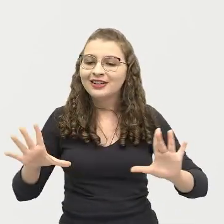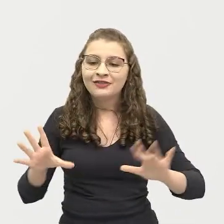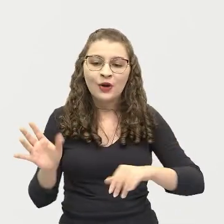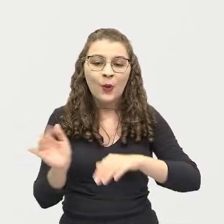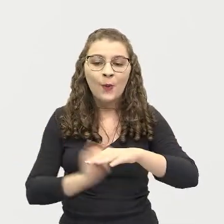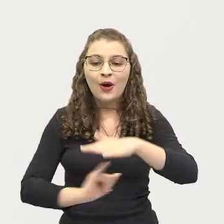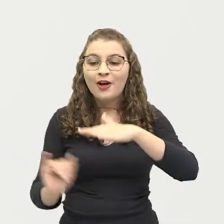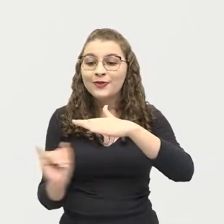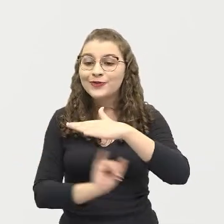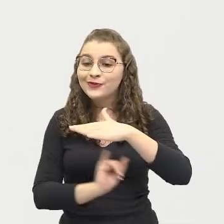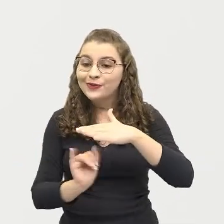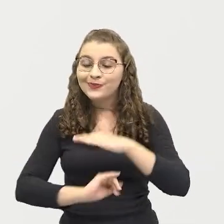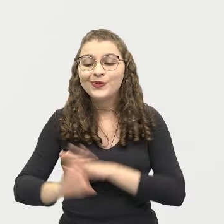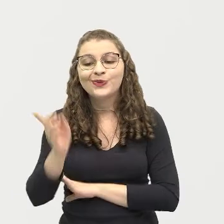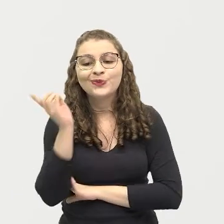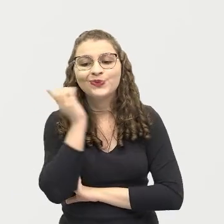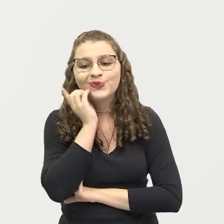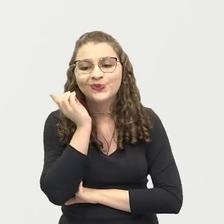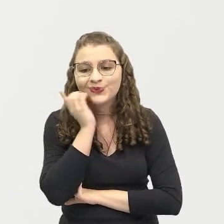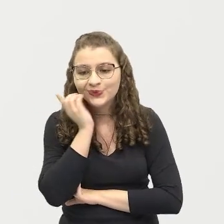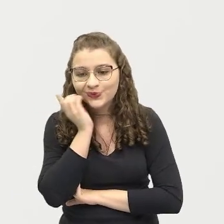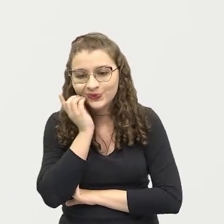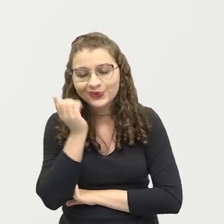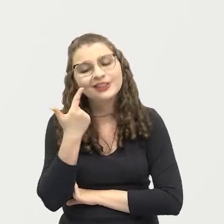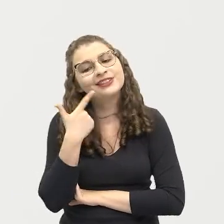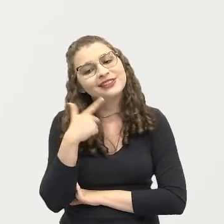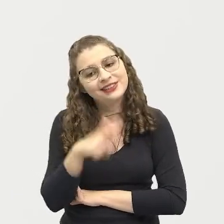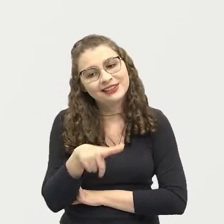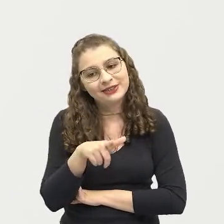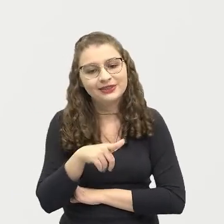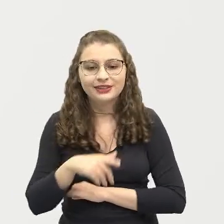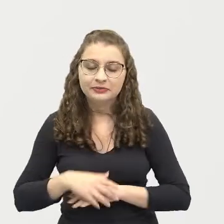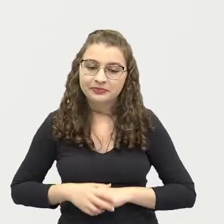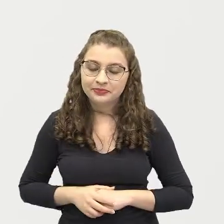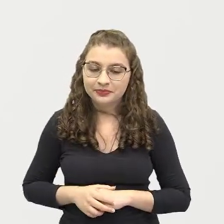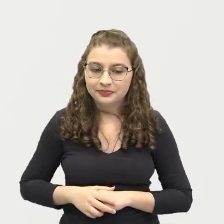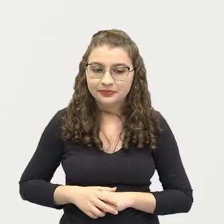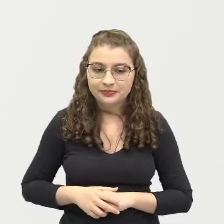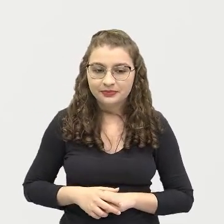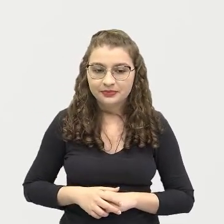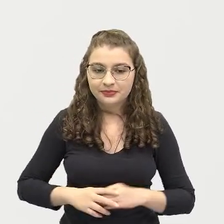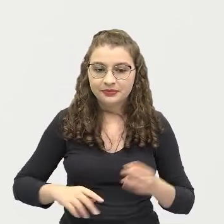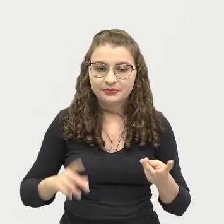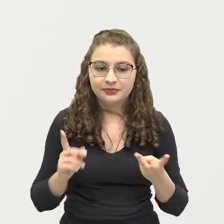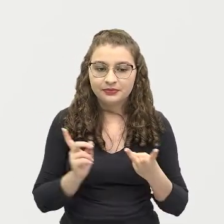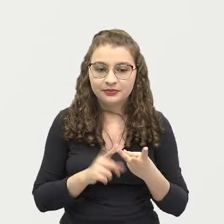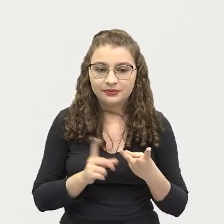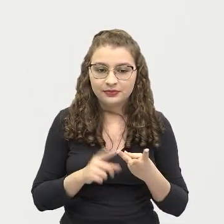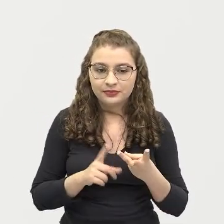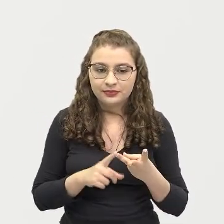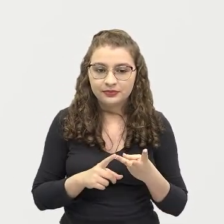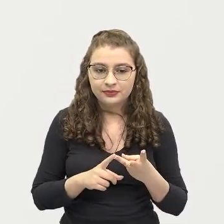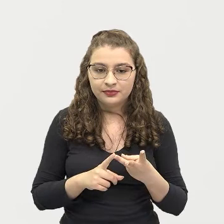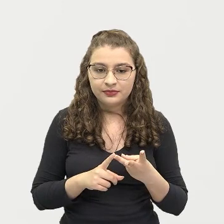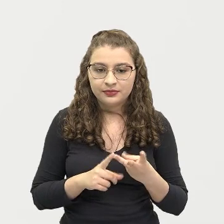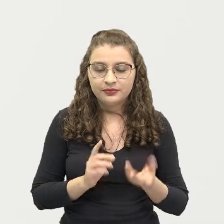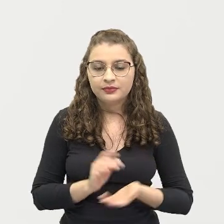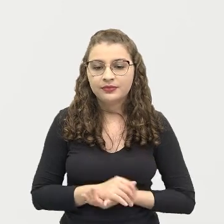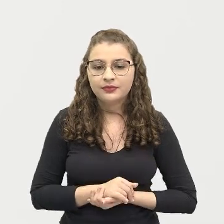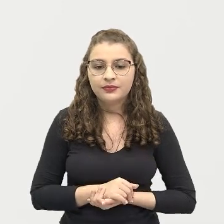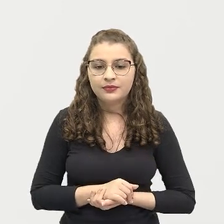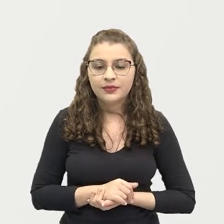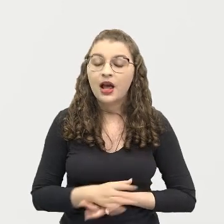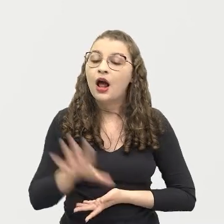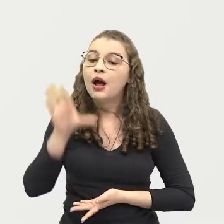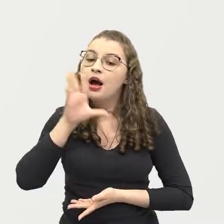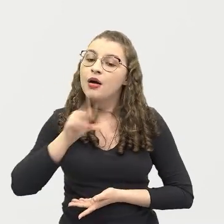povo, uma linguagem coloquial. Então é uma das características desse projeto literário da primeira geração. Outra